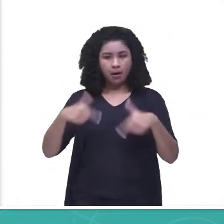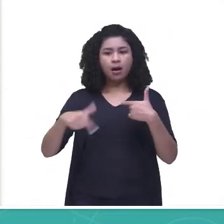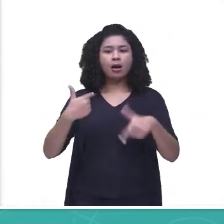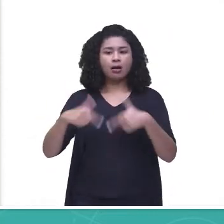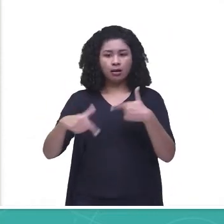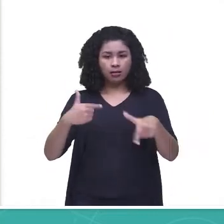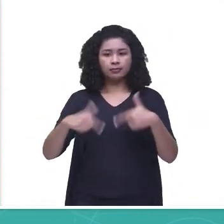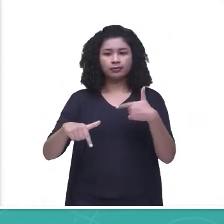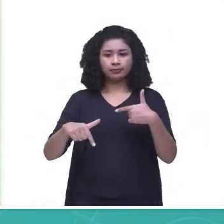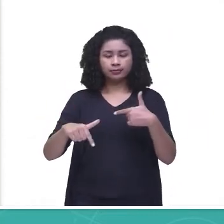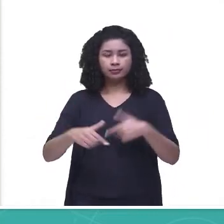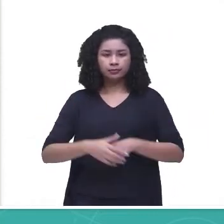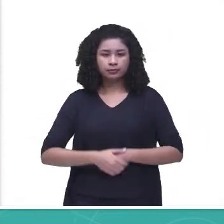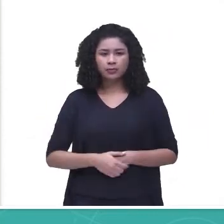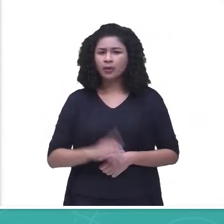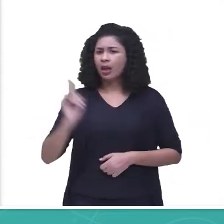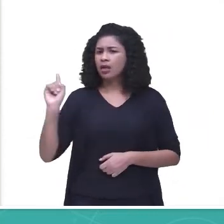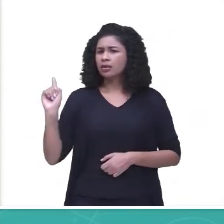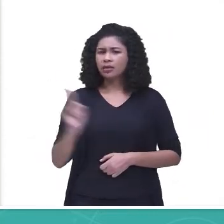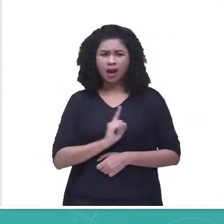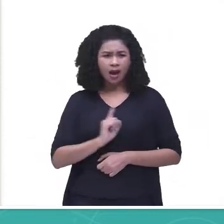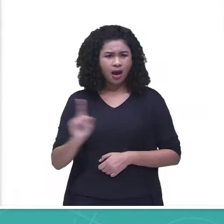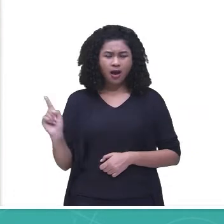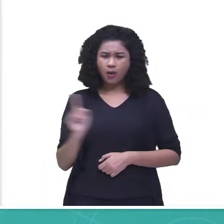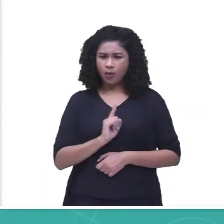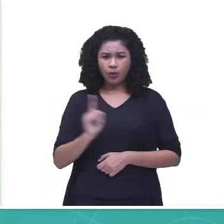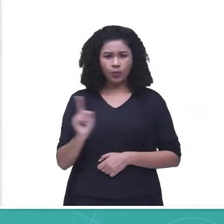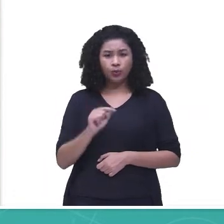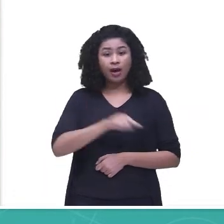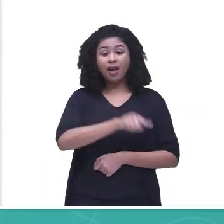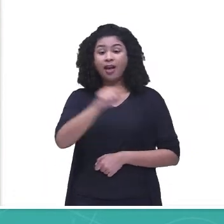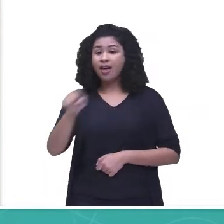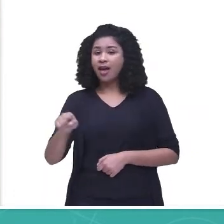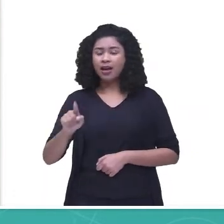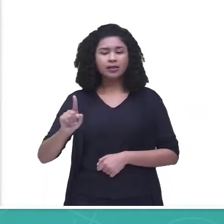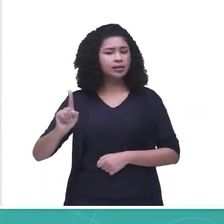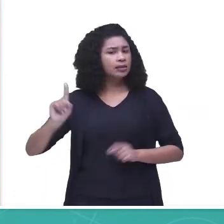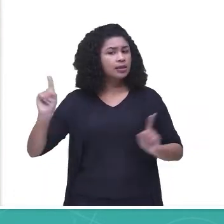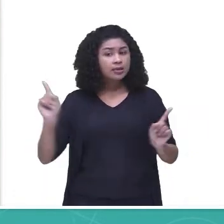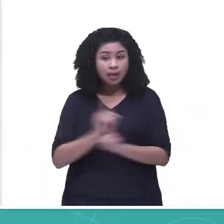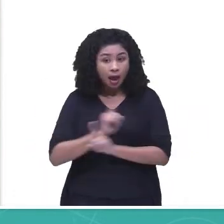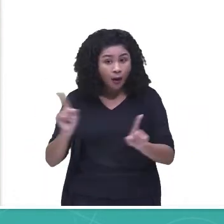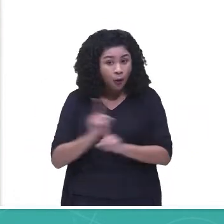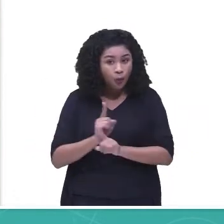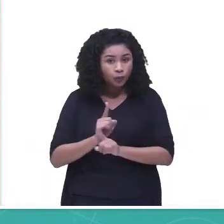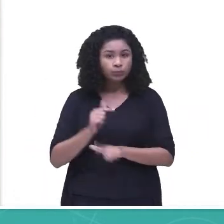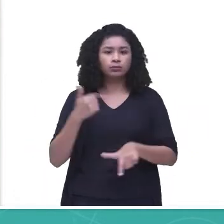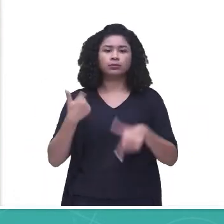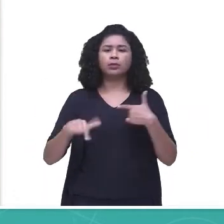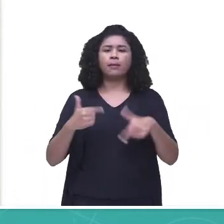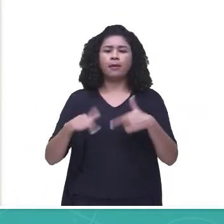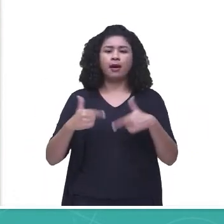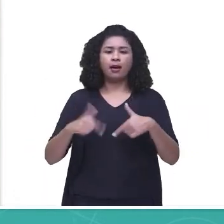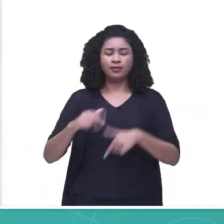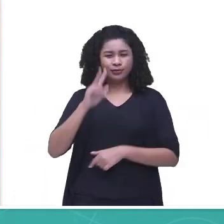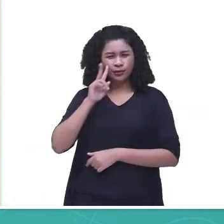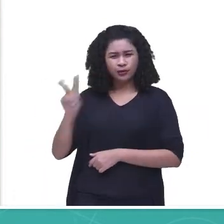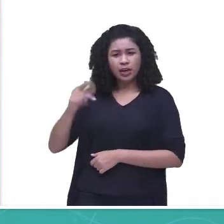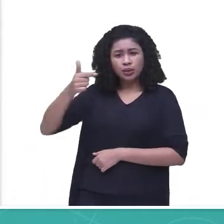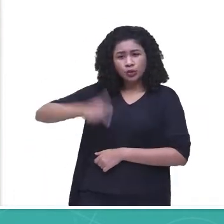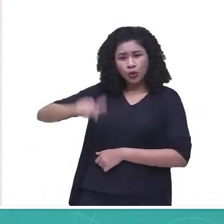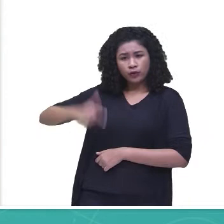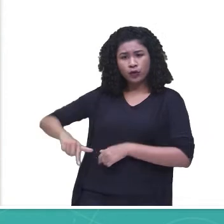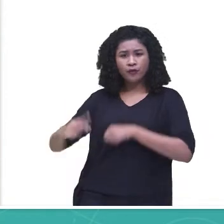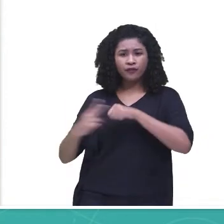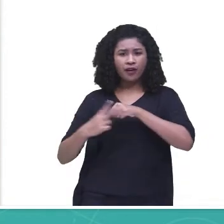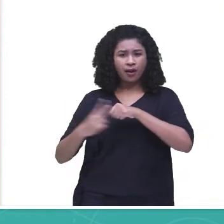resposta negativa, no, they don't. Não, eles não trabalham. Uma vez mais, eu repeti o verbo. Então,